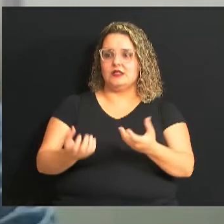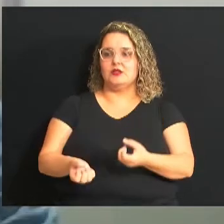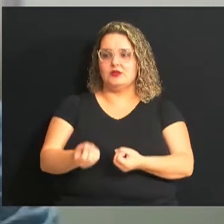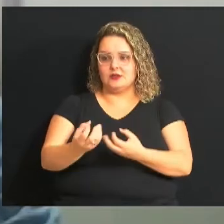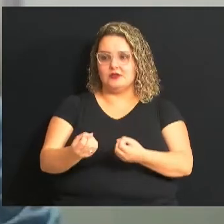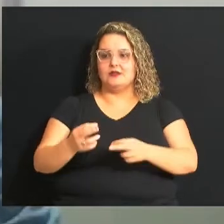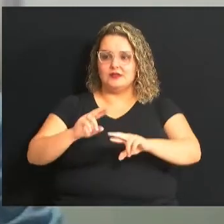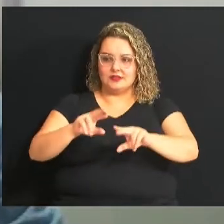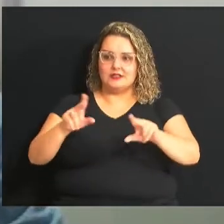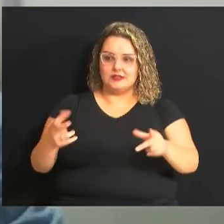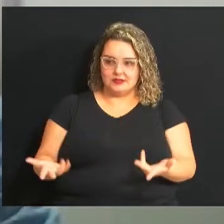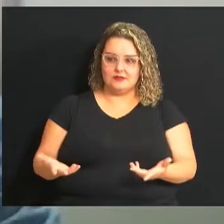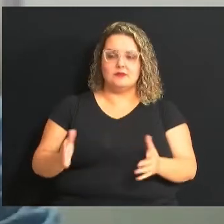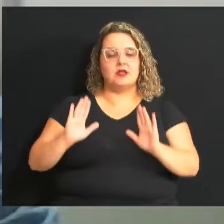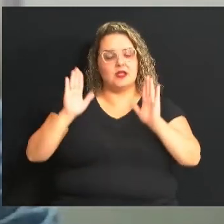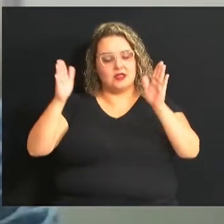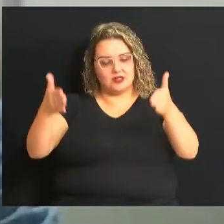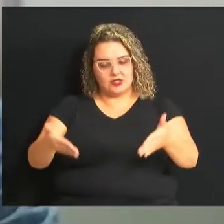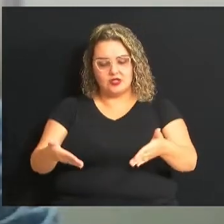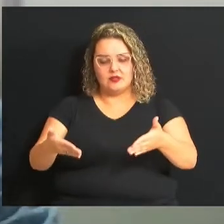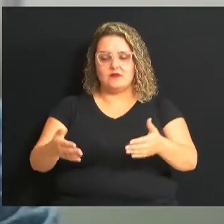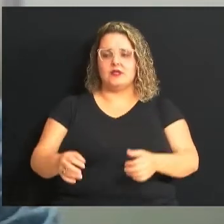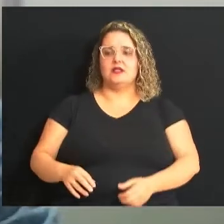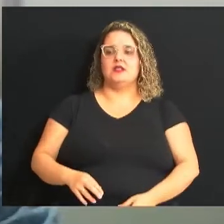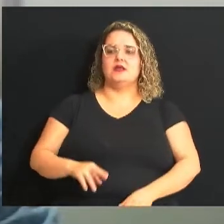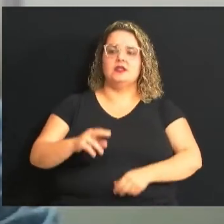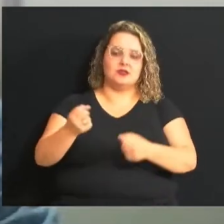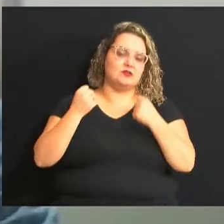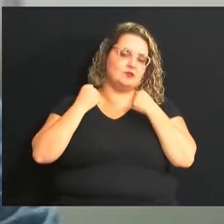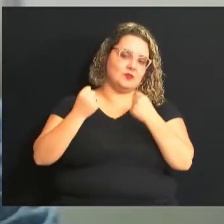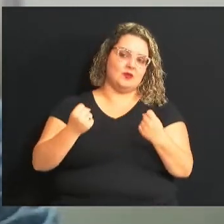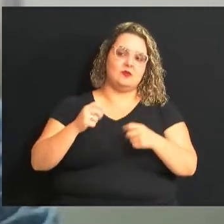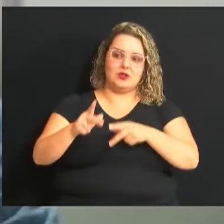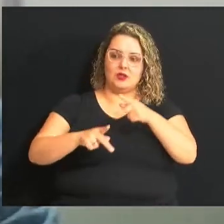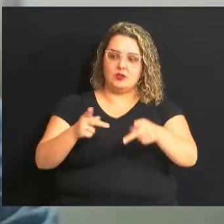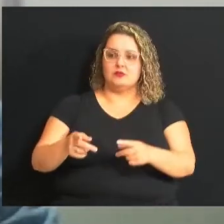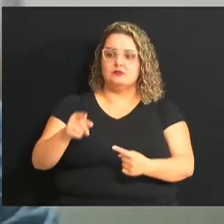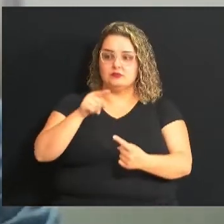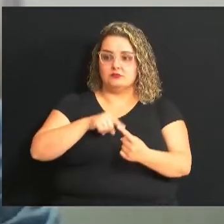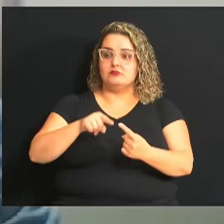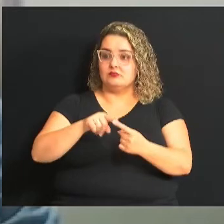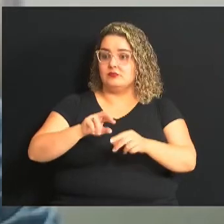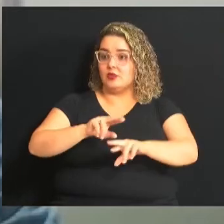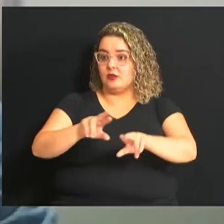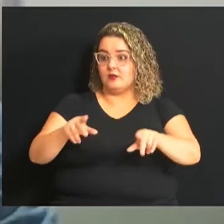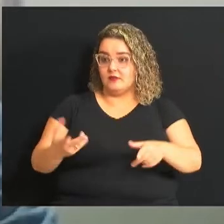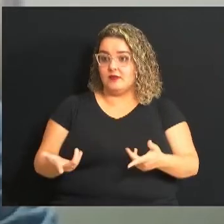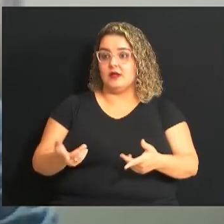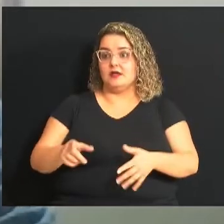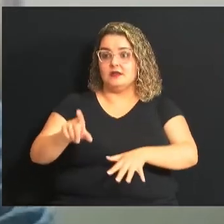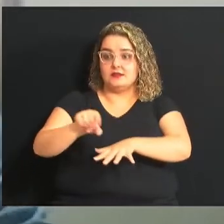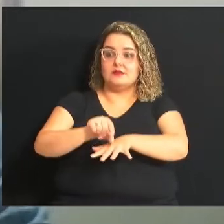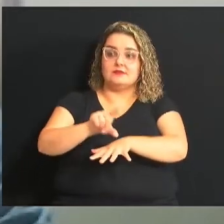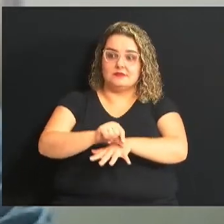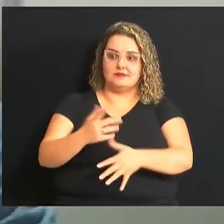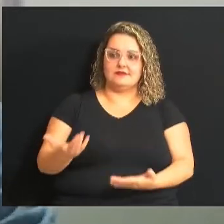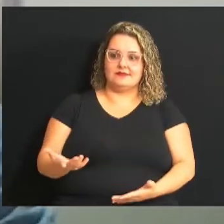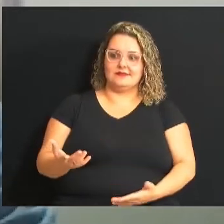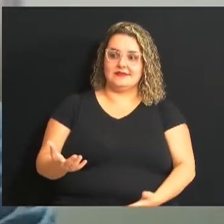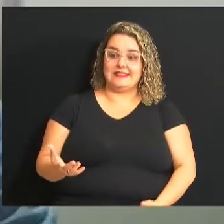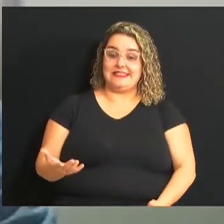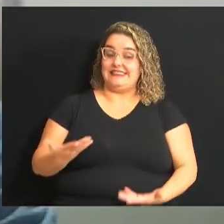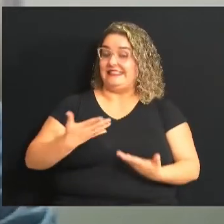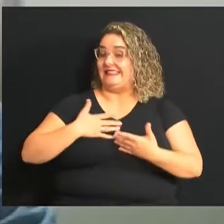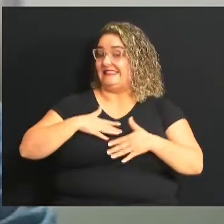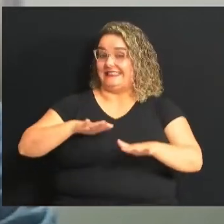à atividade física, principalmente para um público que a gente tenta atingir com diversas alternativas, que é a galera que não gosta de treinar, né?